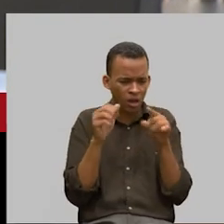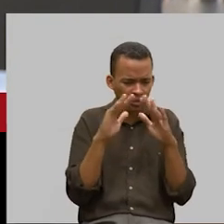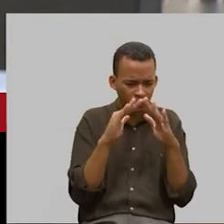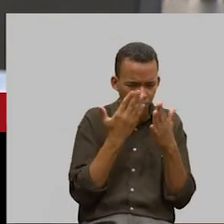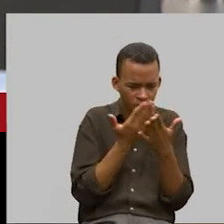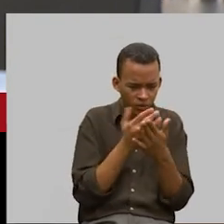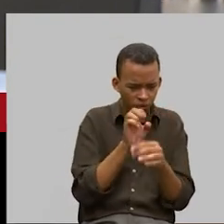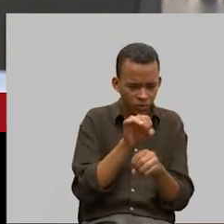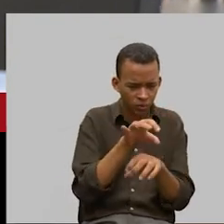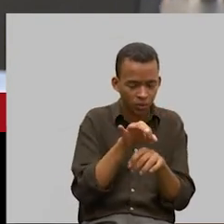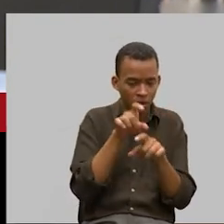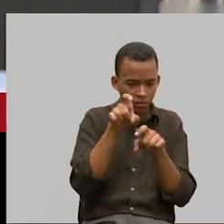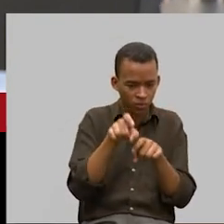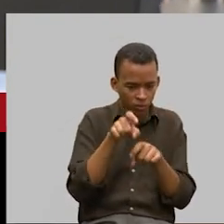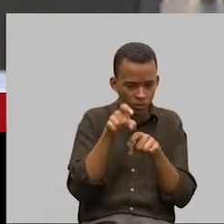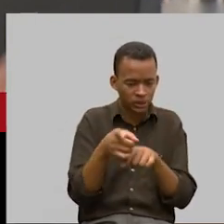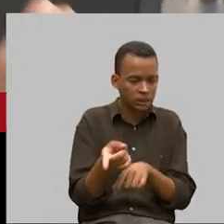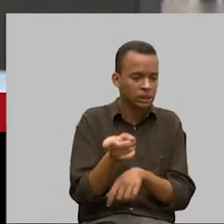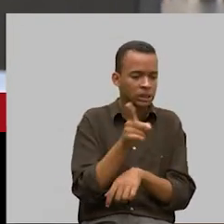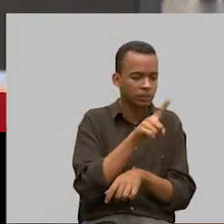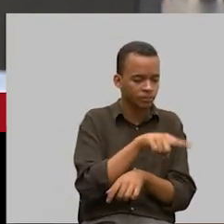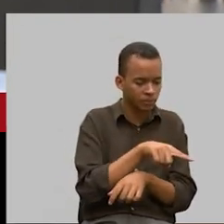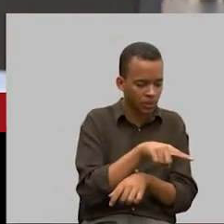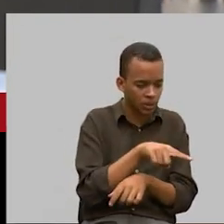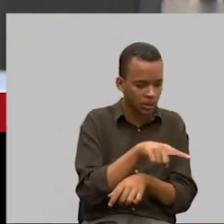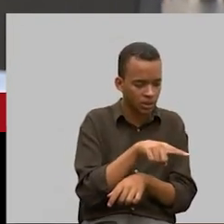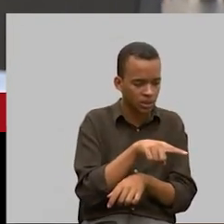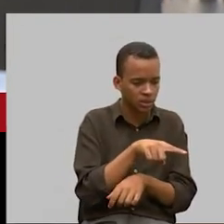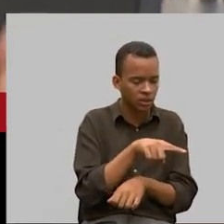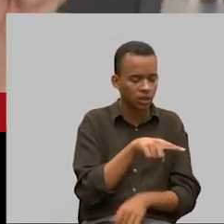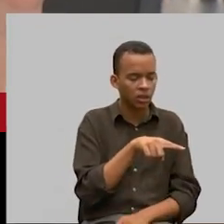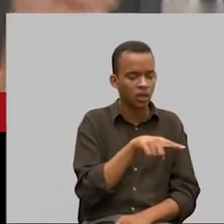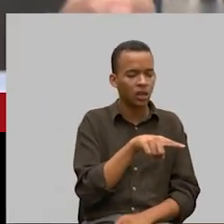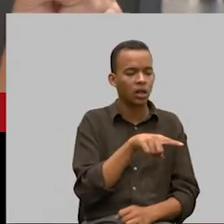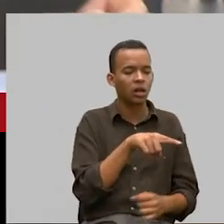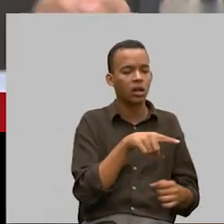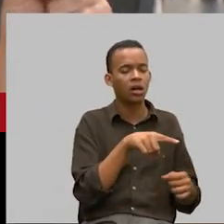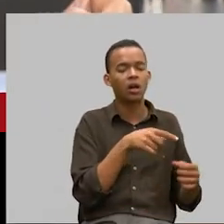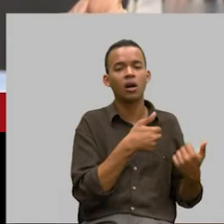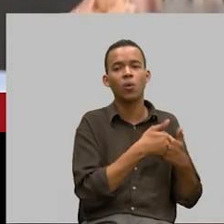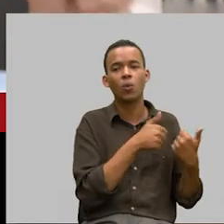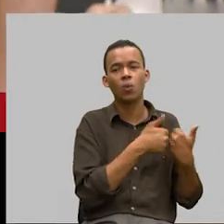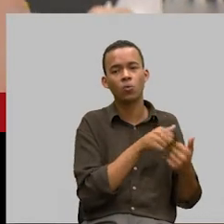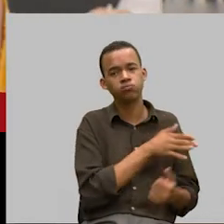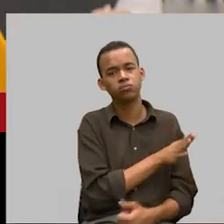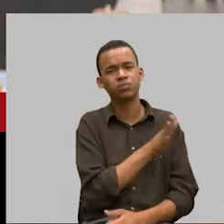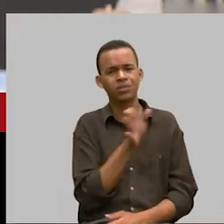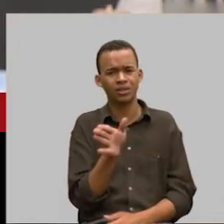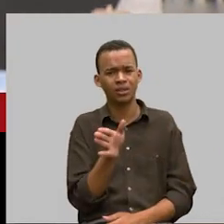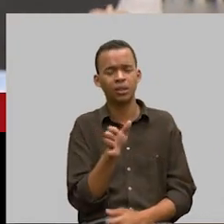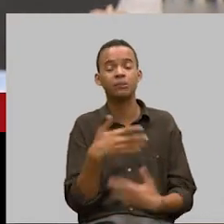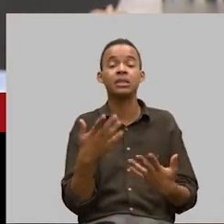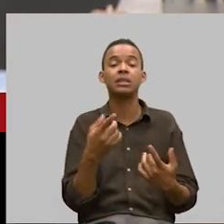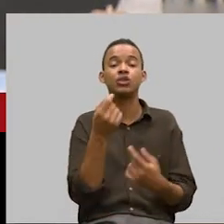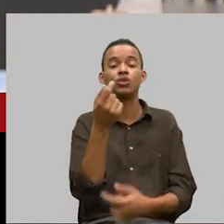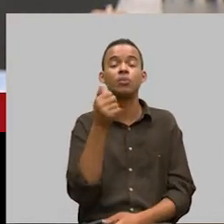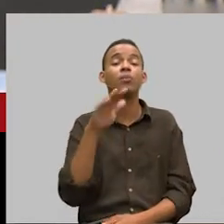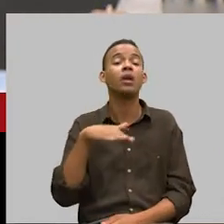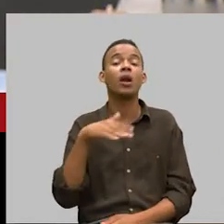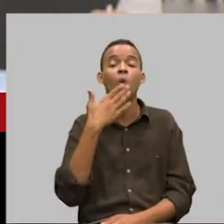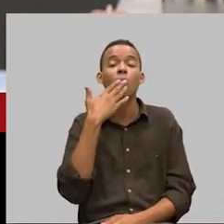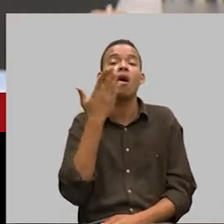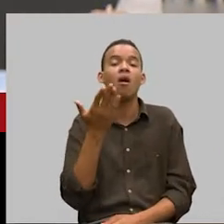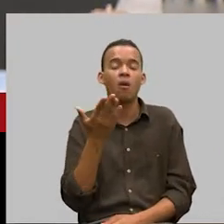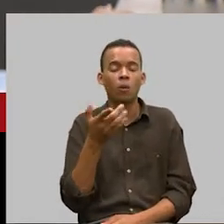mais barato mesmo o transporte do que manter uma escola no campo eu participei de um evento o ano passado numa realidade de Goiás